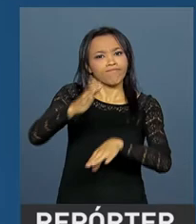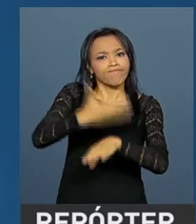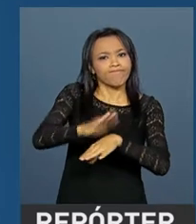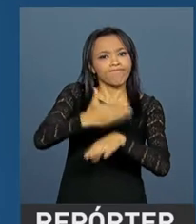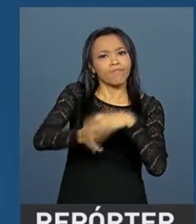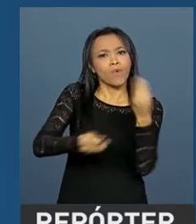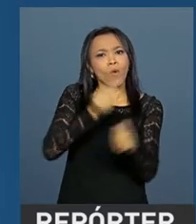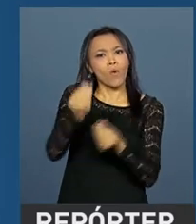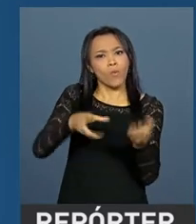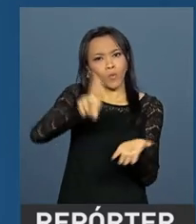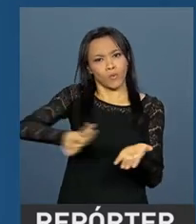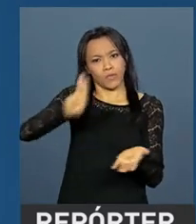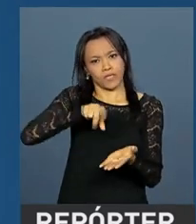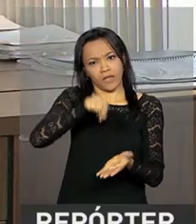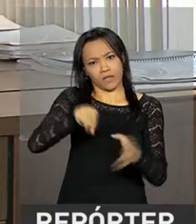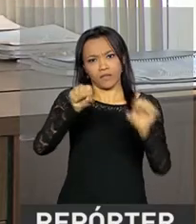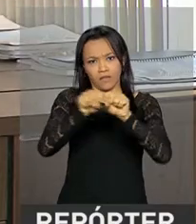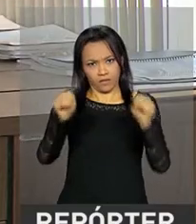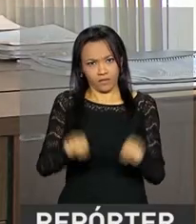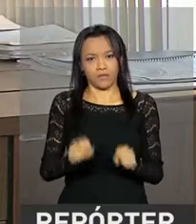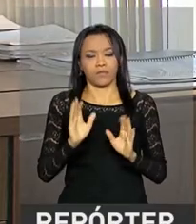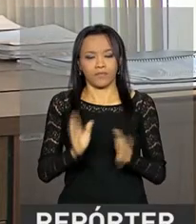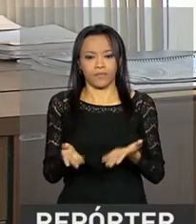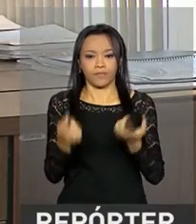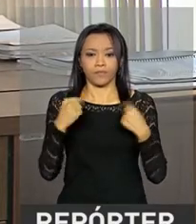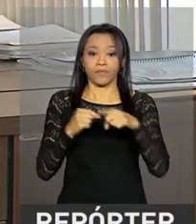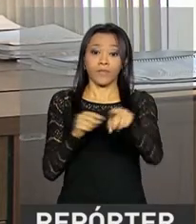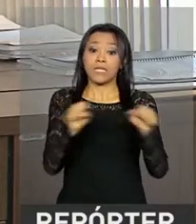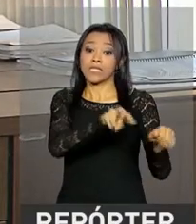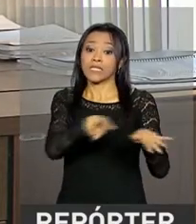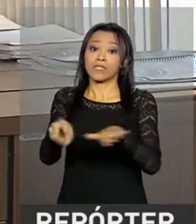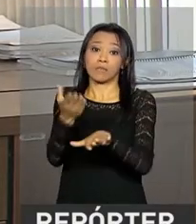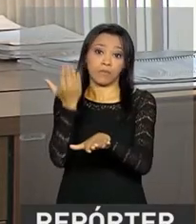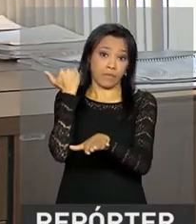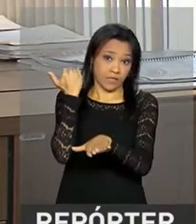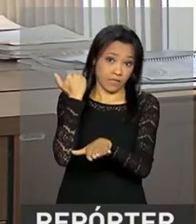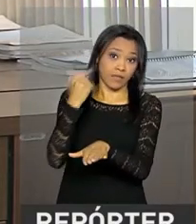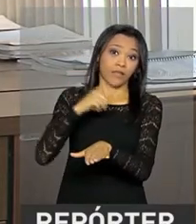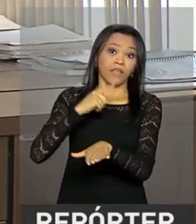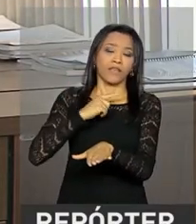para aprender a usar a ferramenta. Nós reunimos semana passada representantes